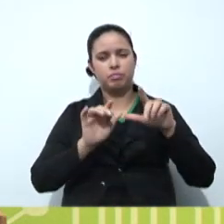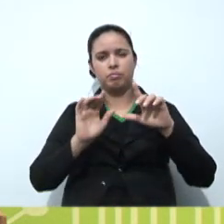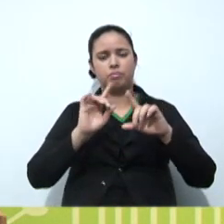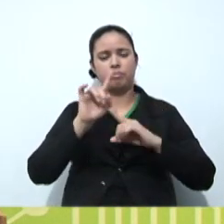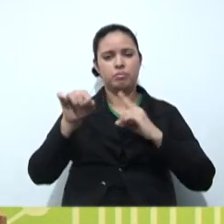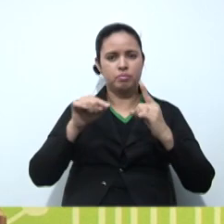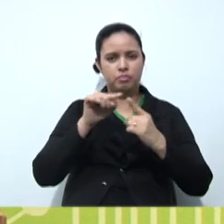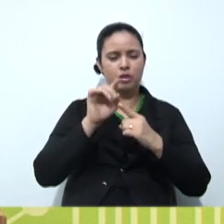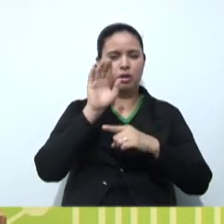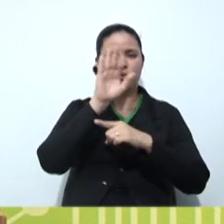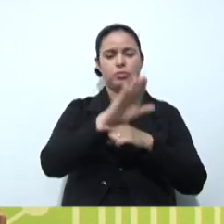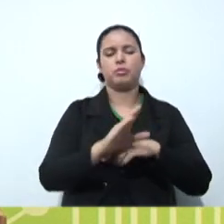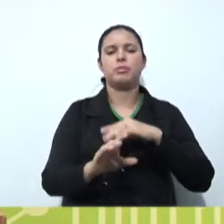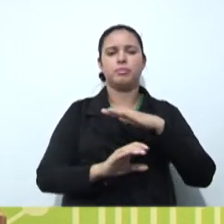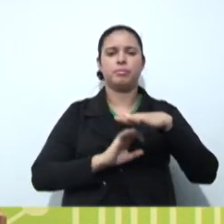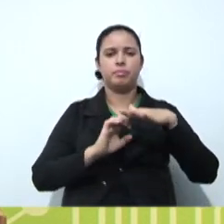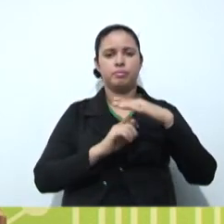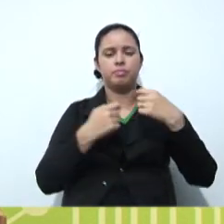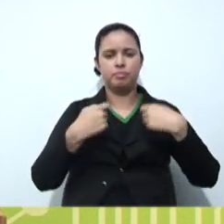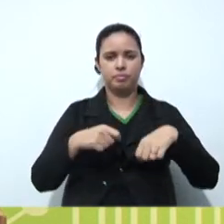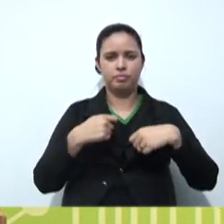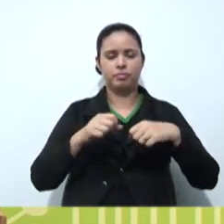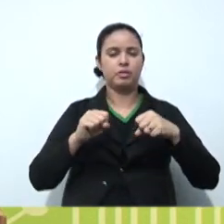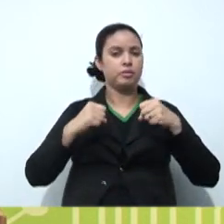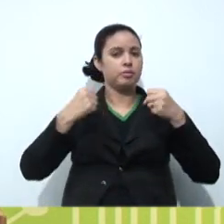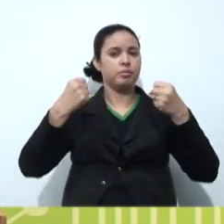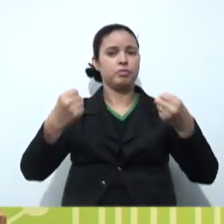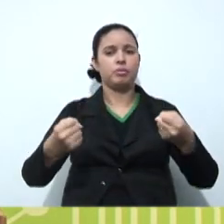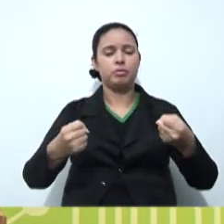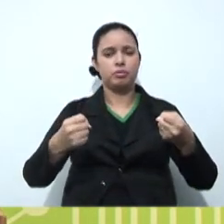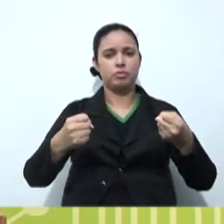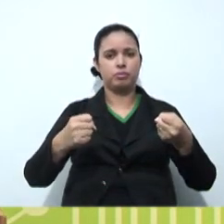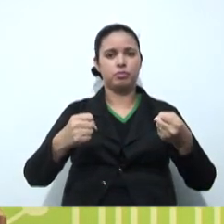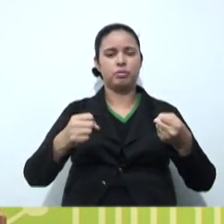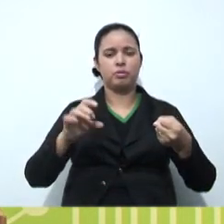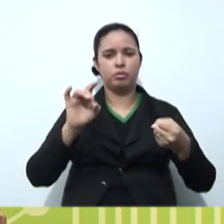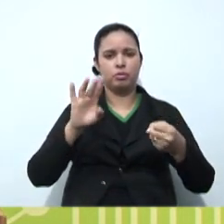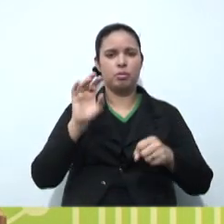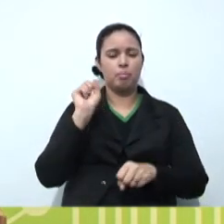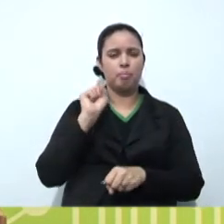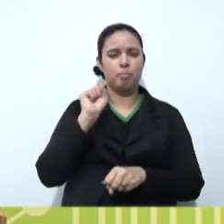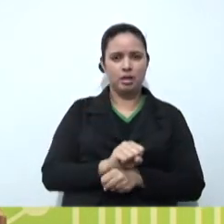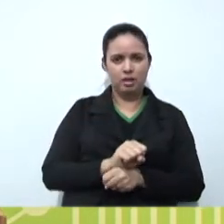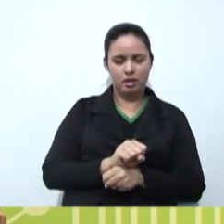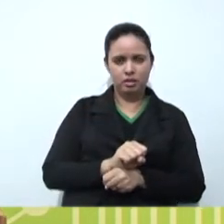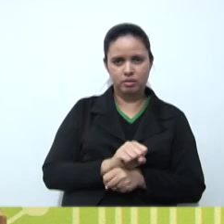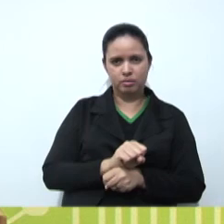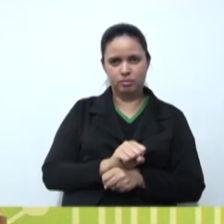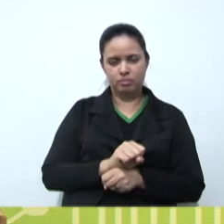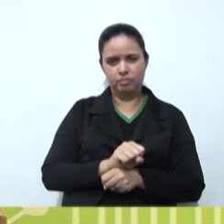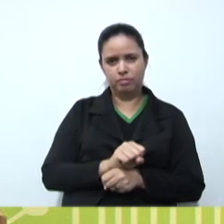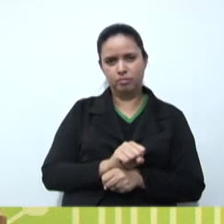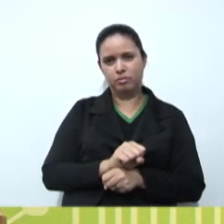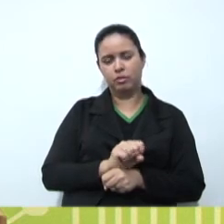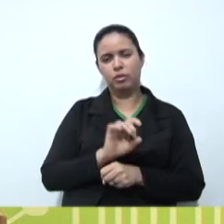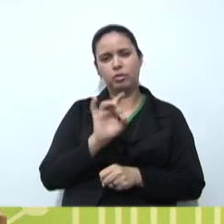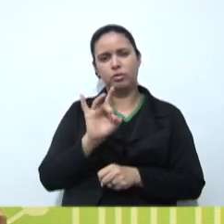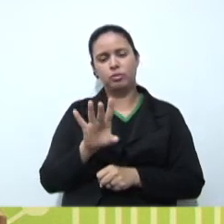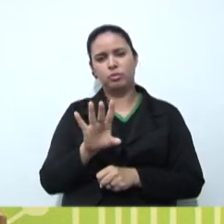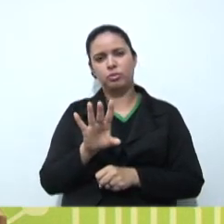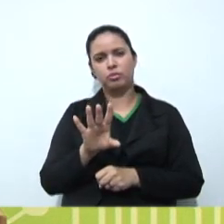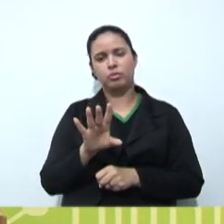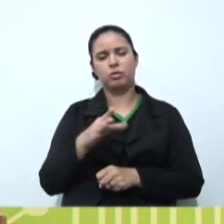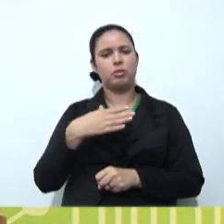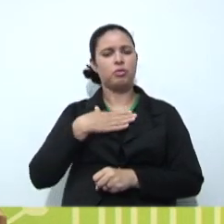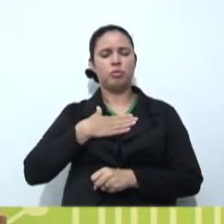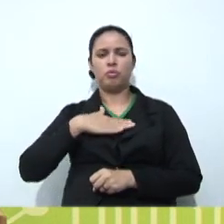organização. E aí nós falamos também que ele precisa ser ativo. Não adianta, na organização, eleger uma pessoa que, ela não